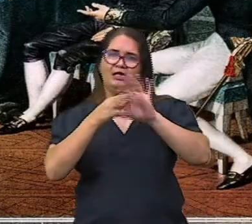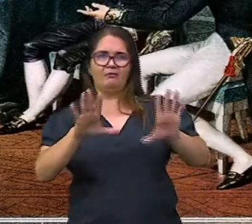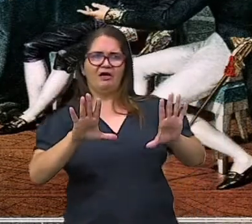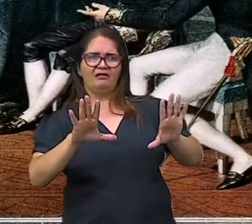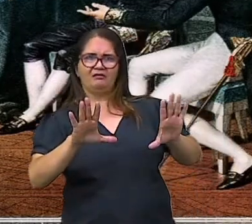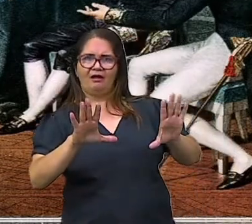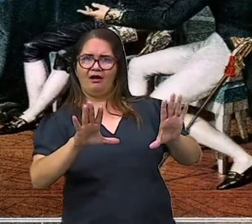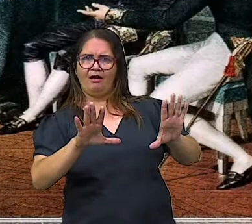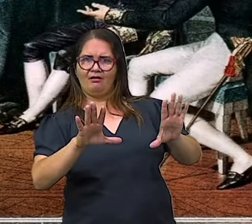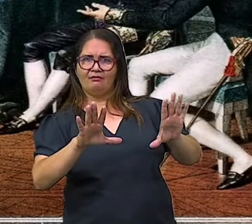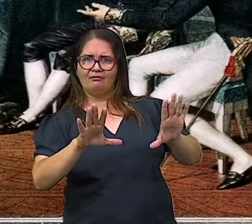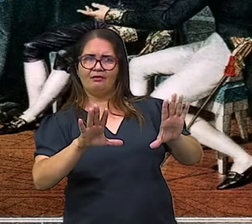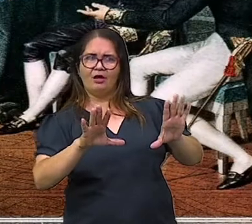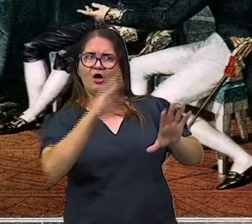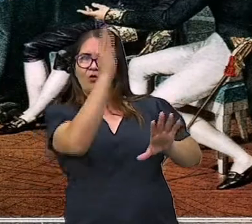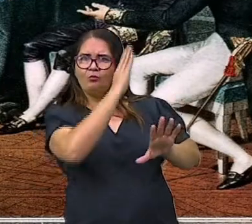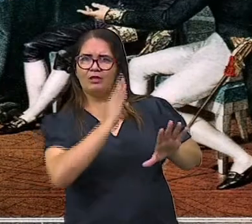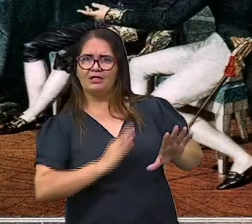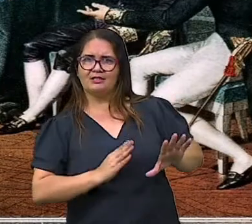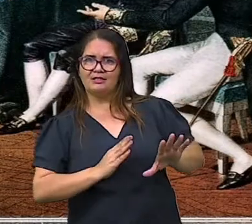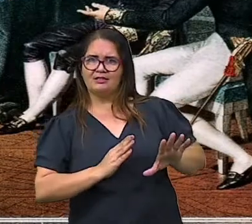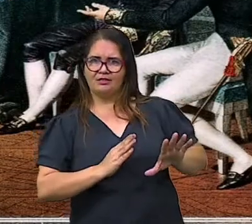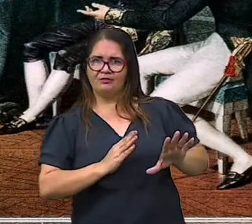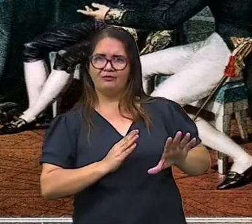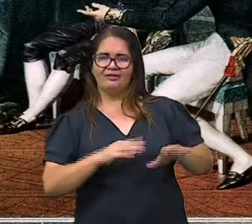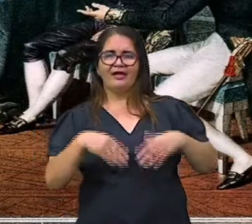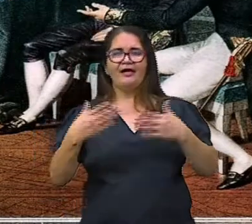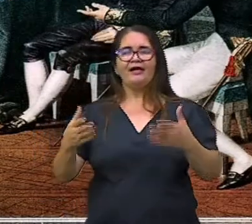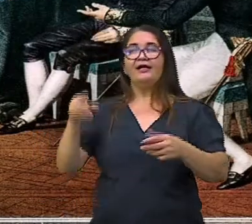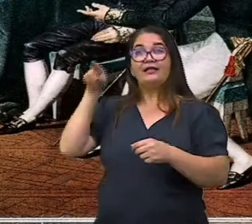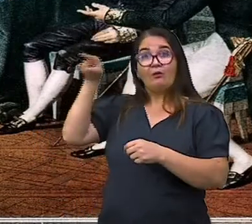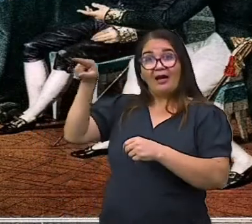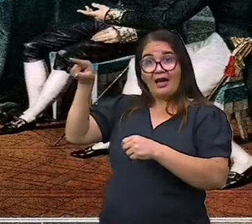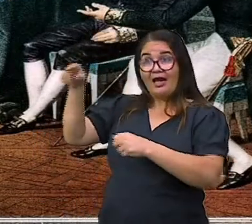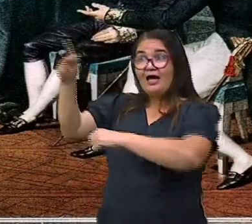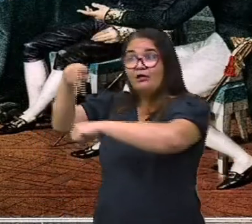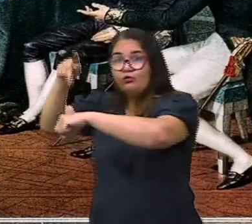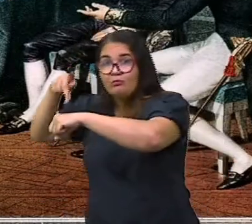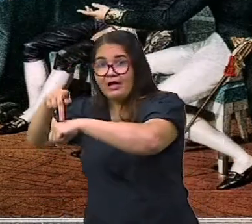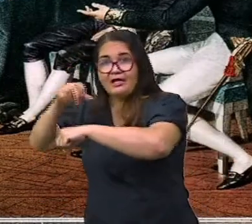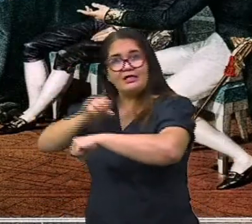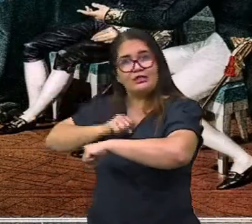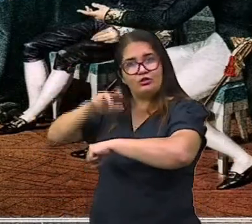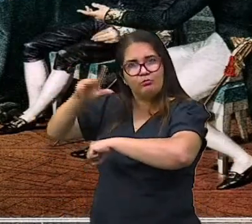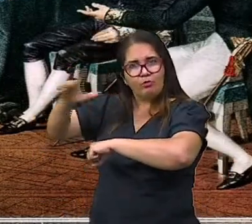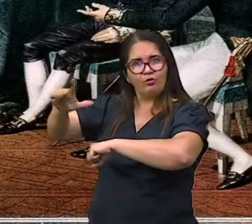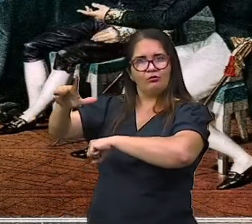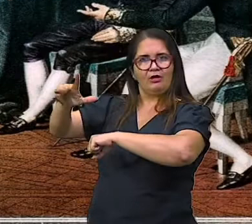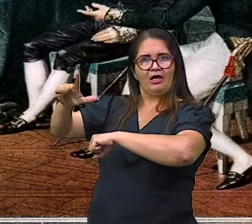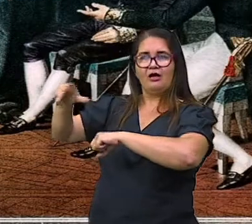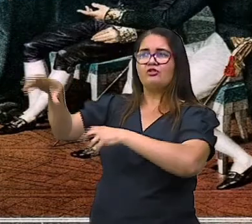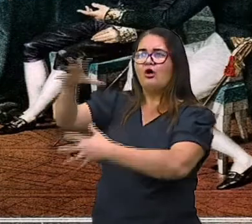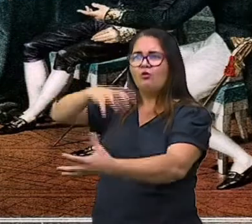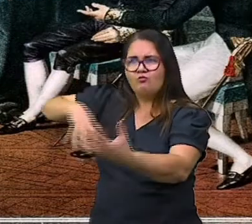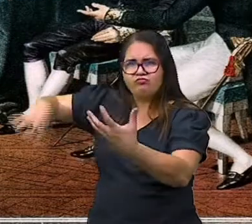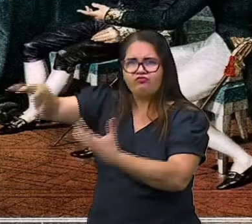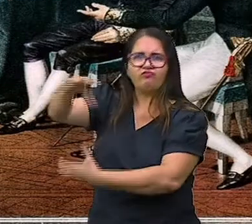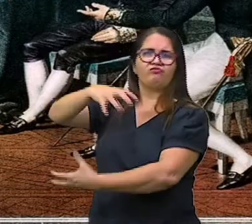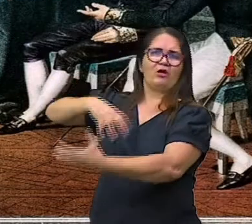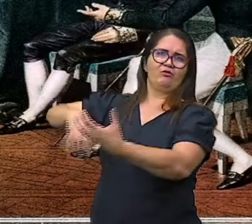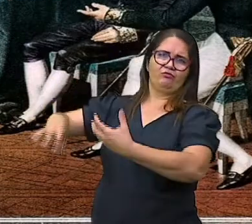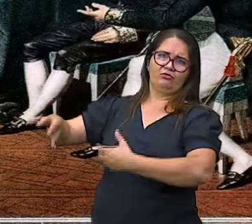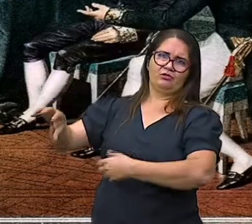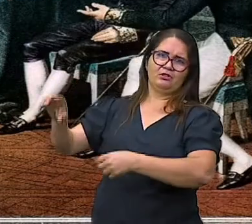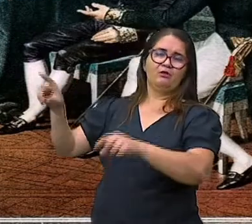estamos vendo essa revolução que aconteceu lá em Portugal. Então, a partir daí, surgiu uma insatisfação